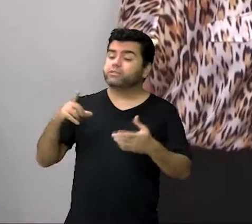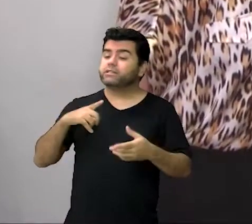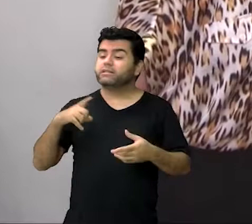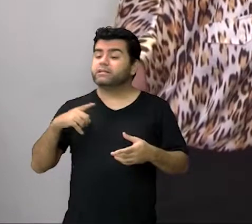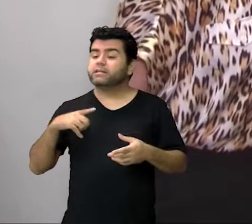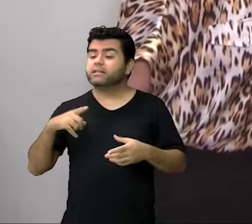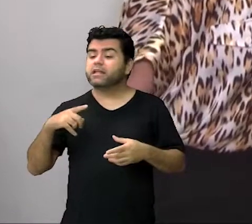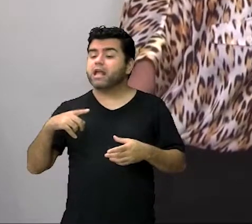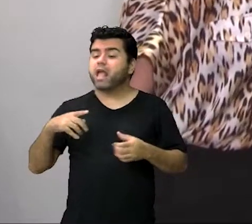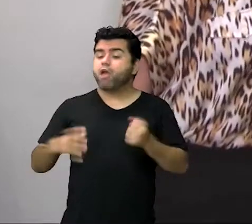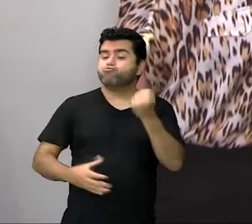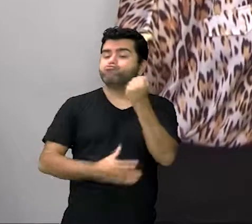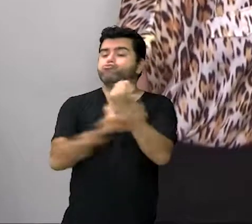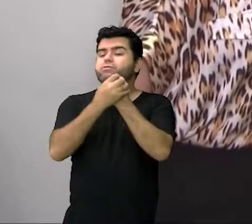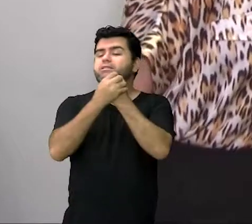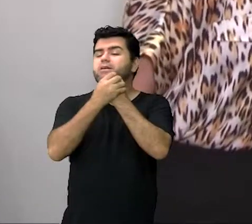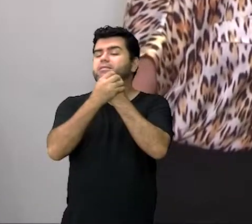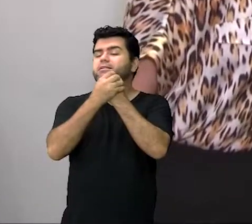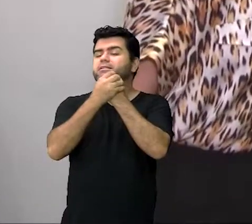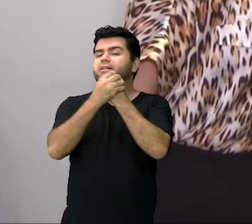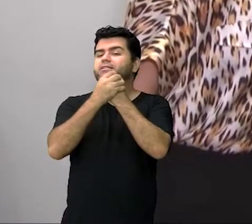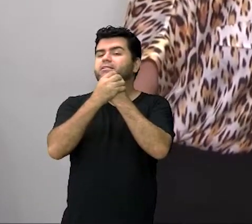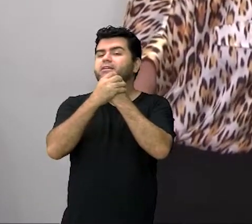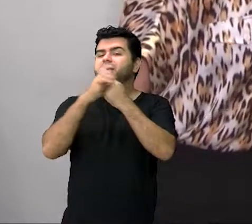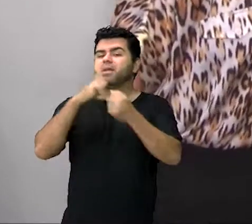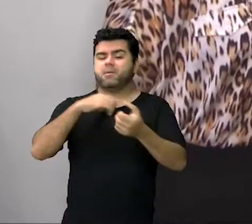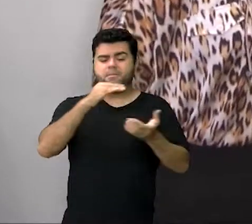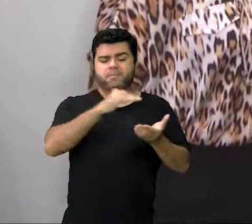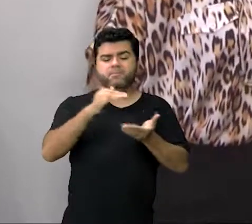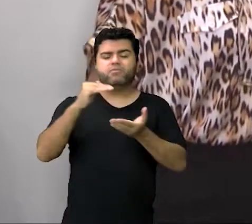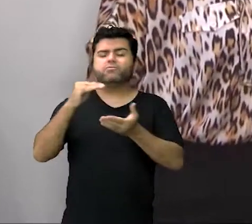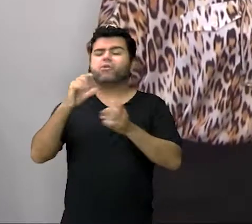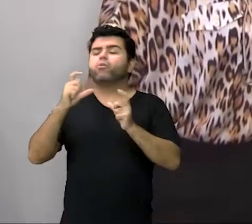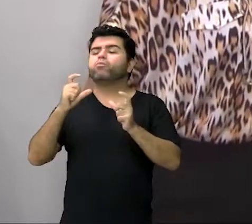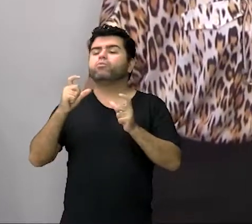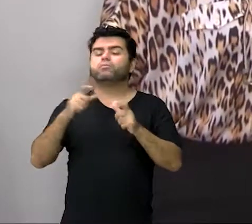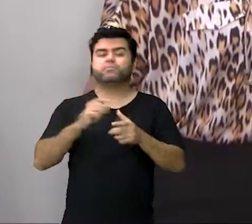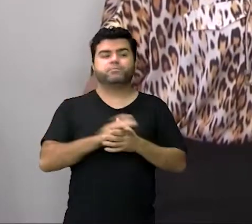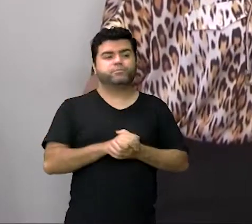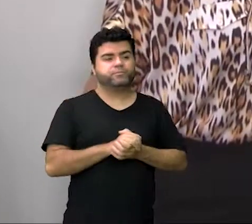de sustentabilidade para levar os vidrinhos aonde? Lá